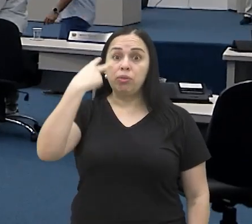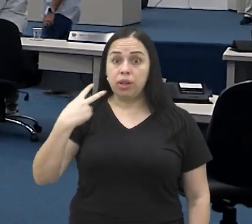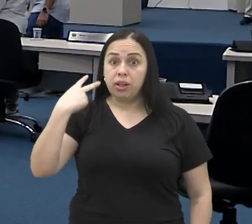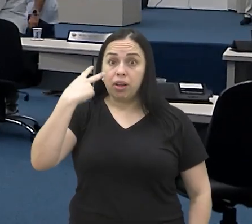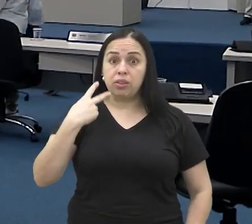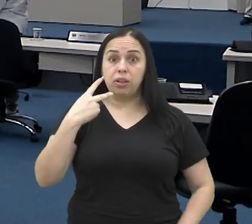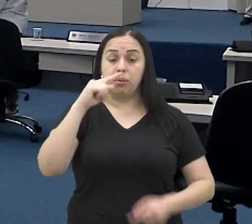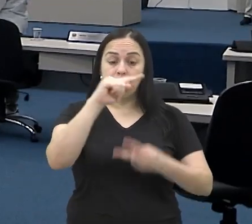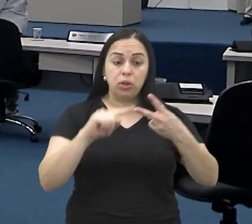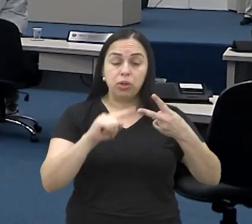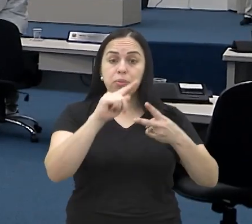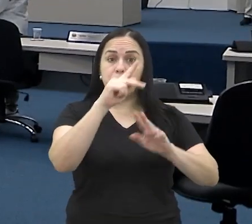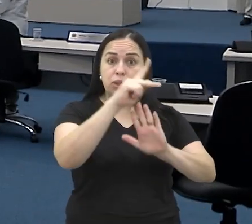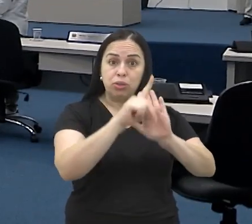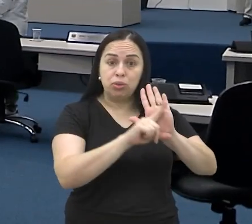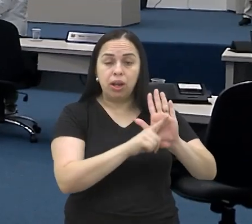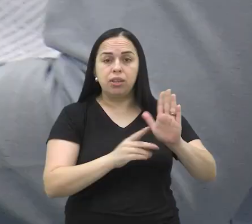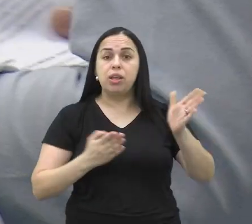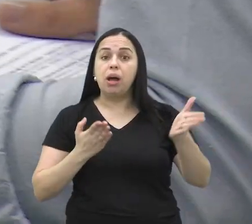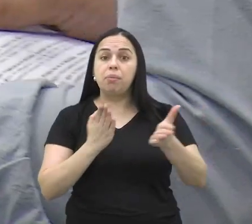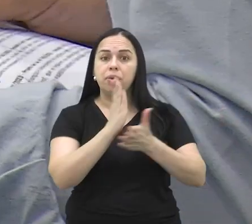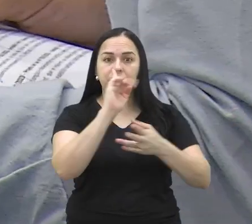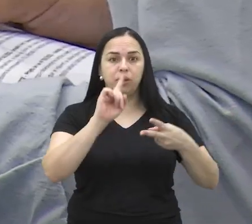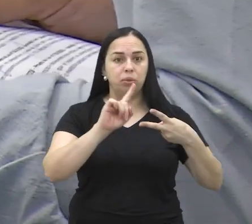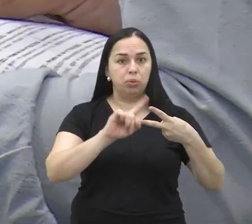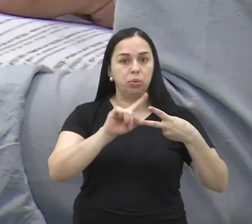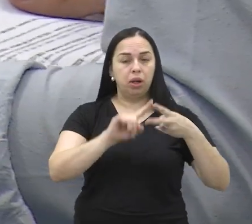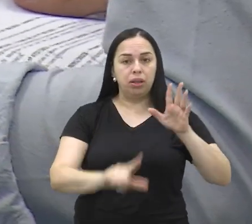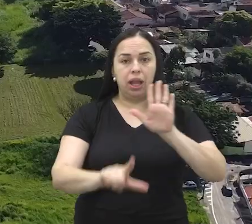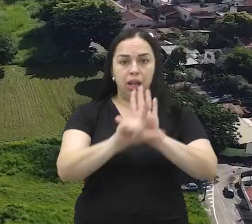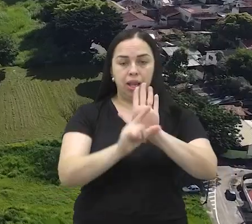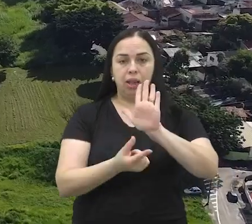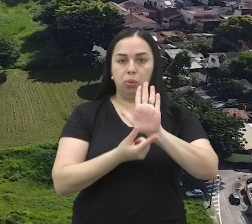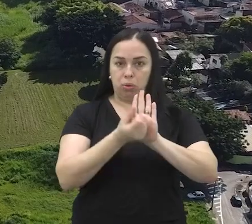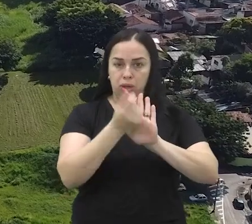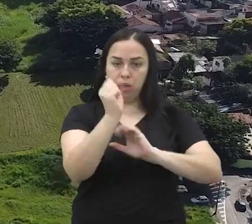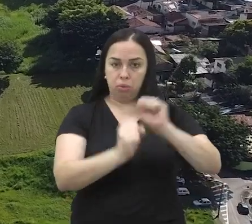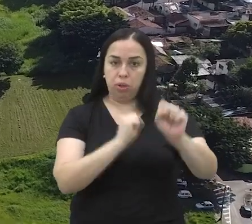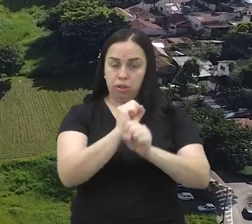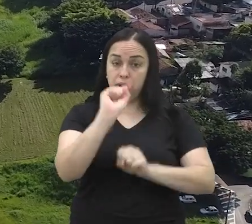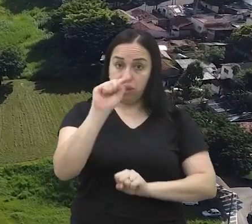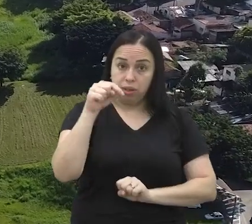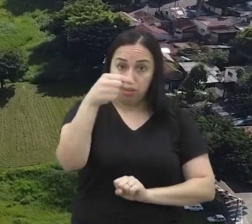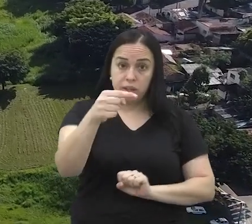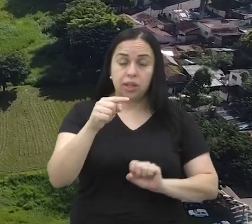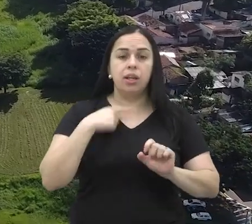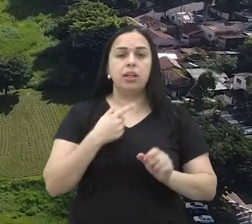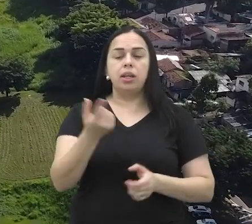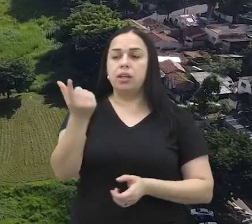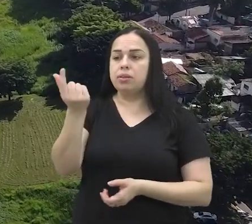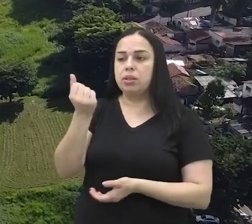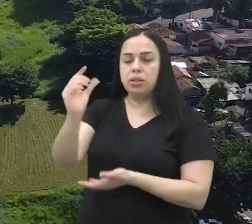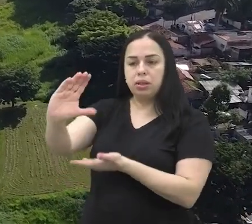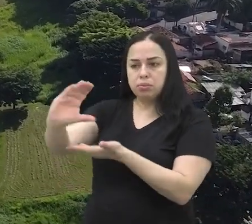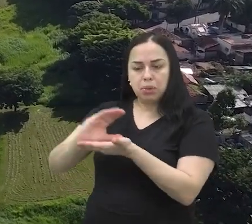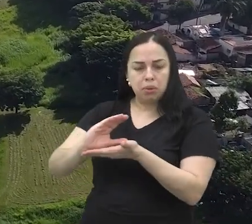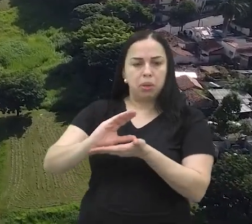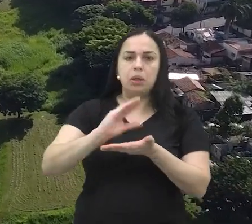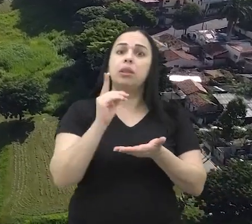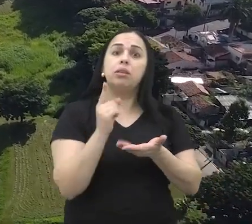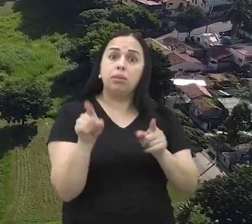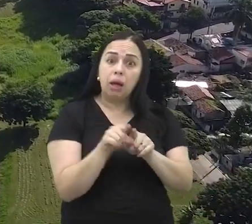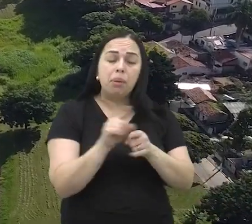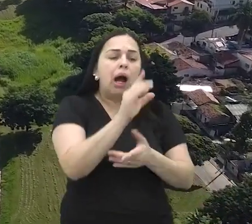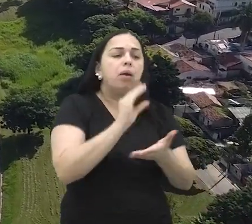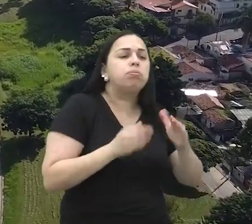vereadores aprovaram 2 projetos de lei. Um deles é o projeto da LOA, a Lei Orçamentária Anual, que estima a receita e fixa